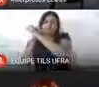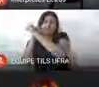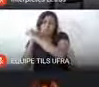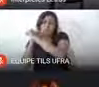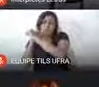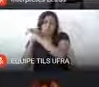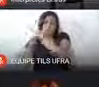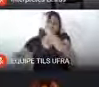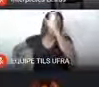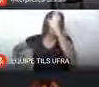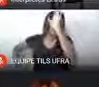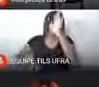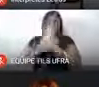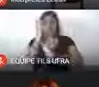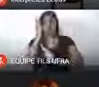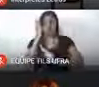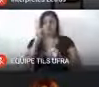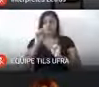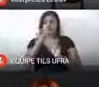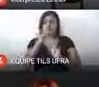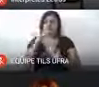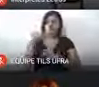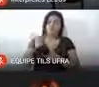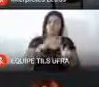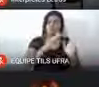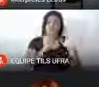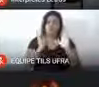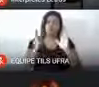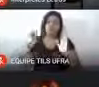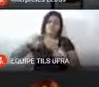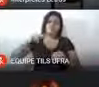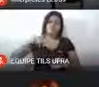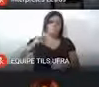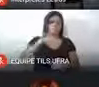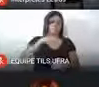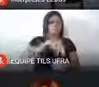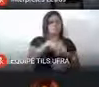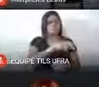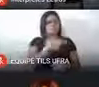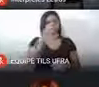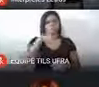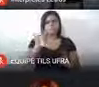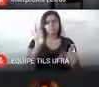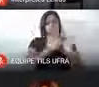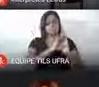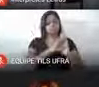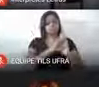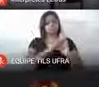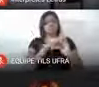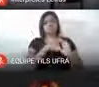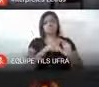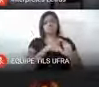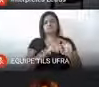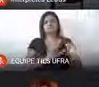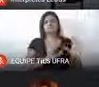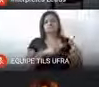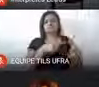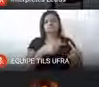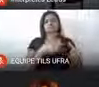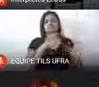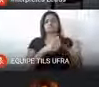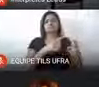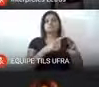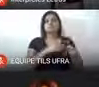dos senhores e vinham para os quilombos daqui. E eu conheci um negro ferrado. O que seria um negro ferrado? Seria um negro marcado